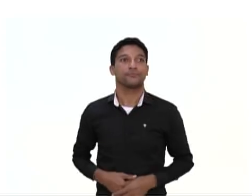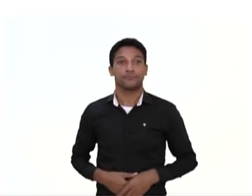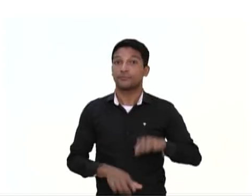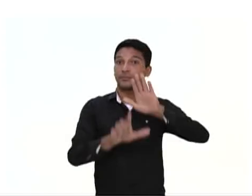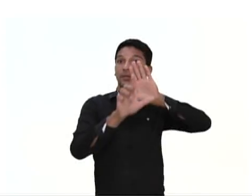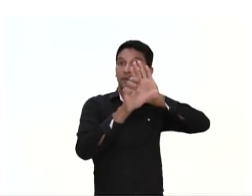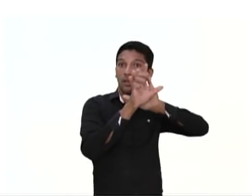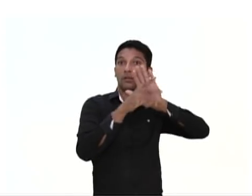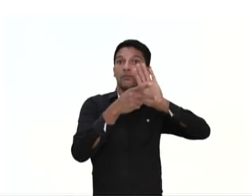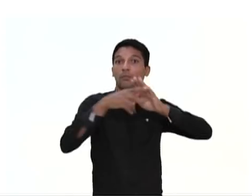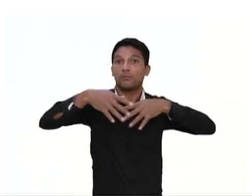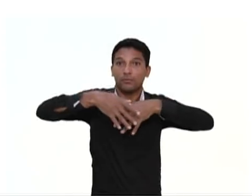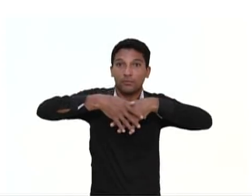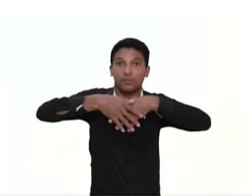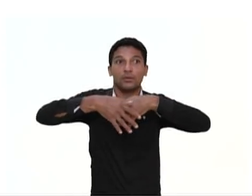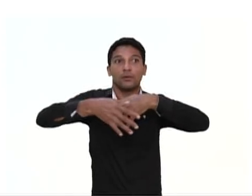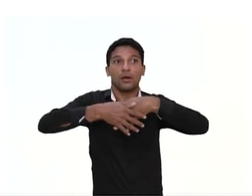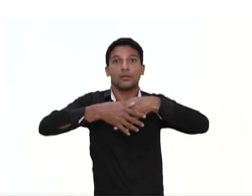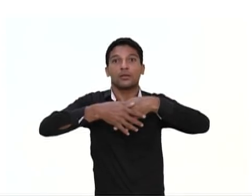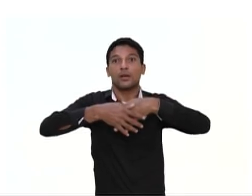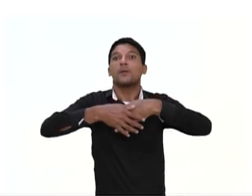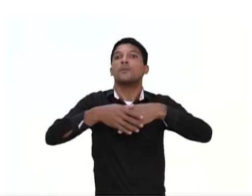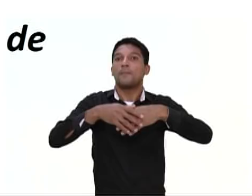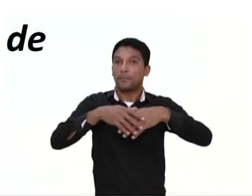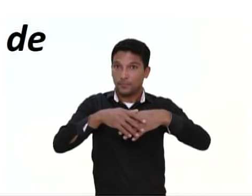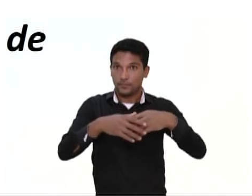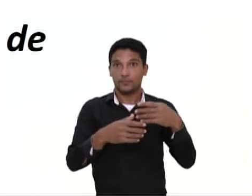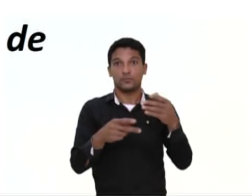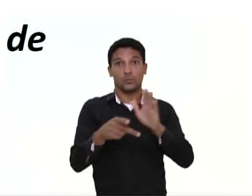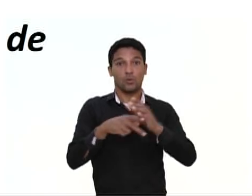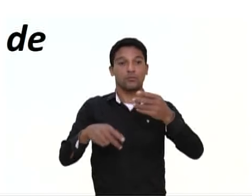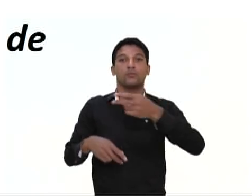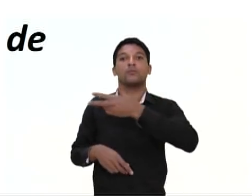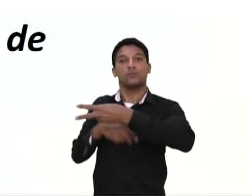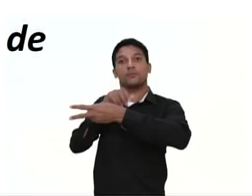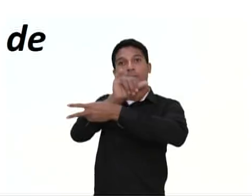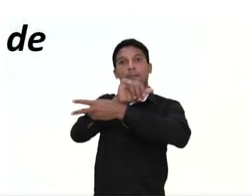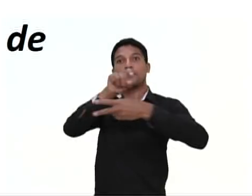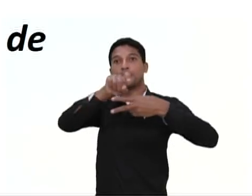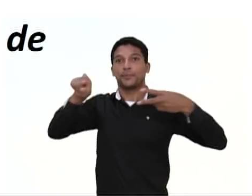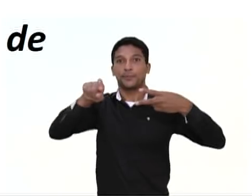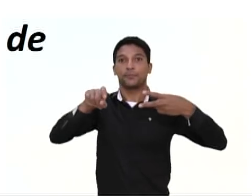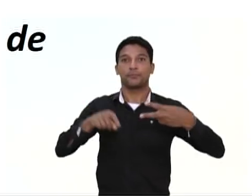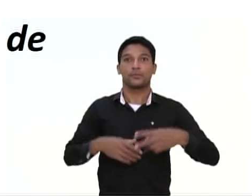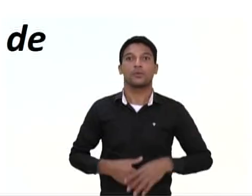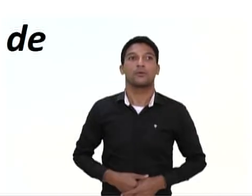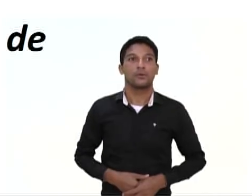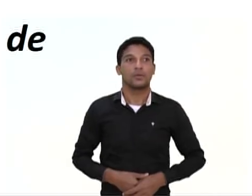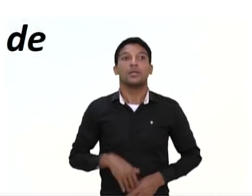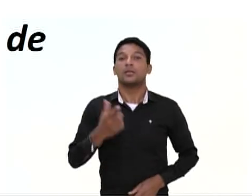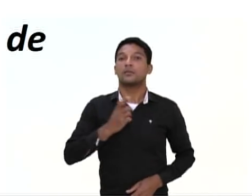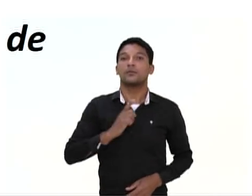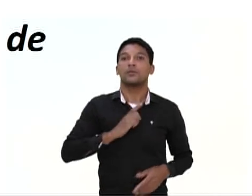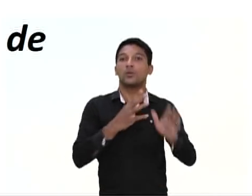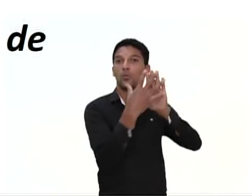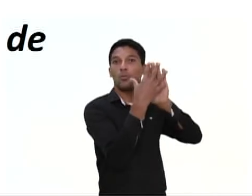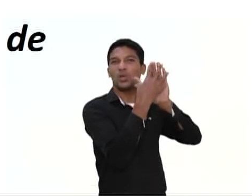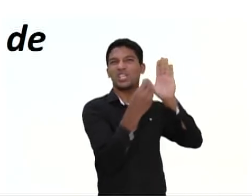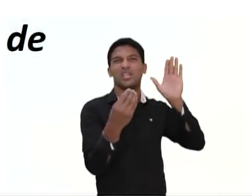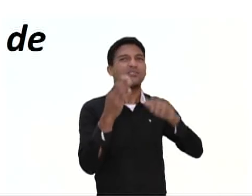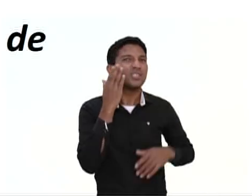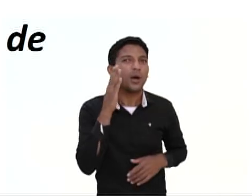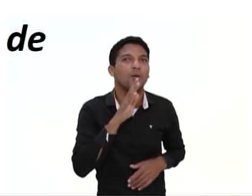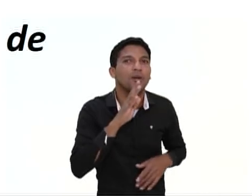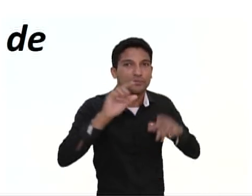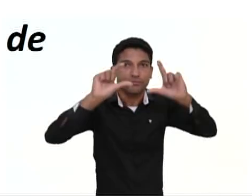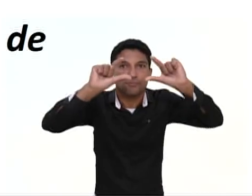quadrática coordenadas do vértice bom então nós temos a um modelo da nossa função